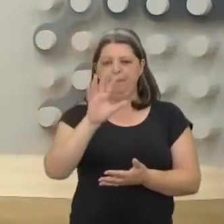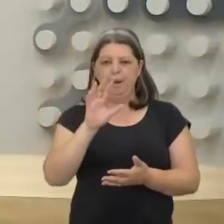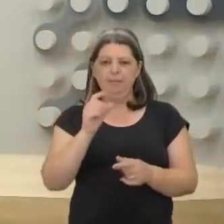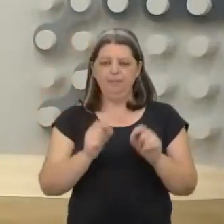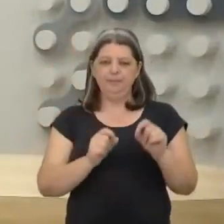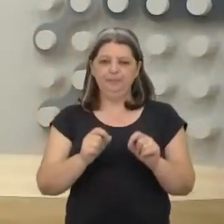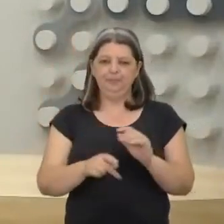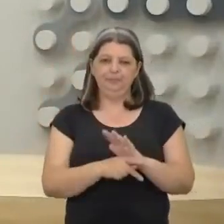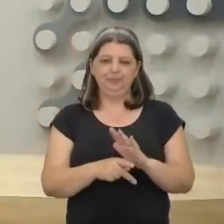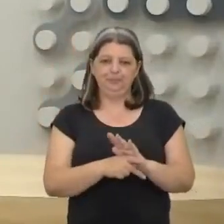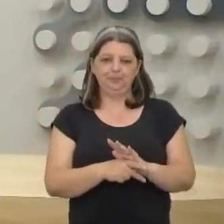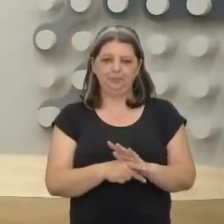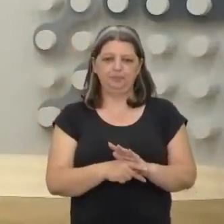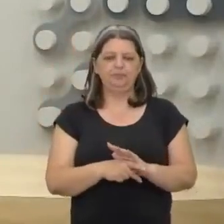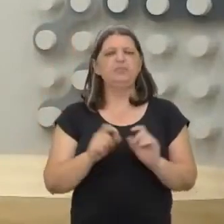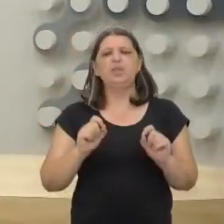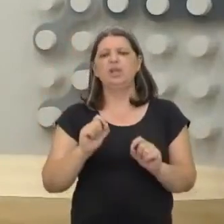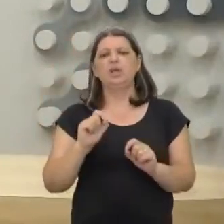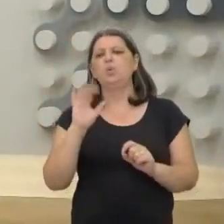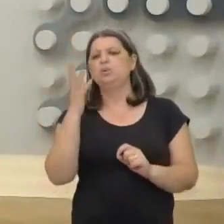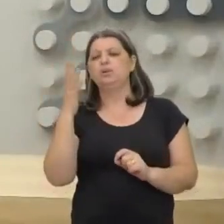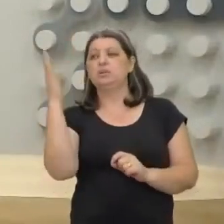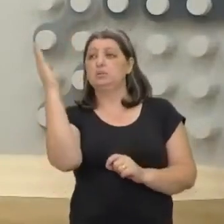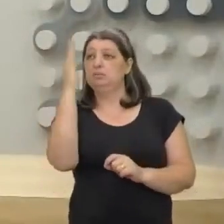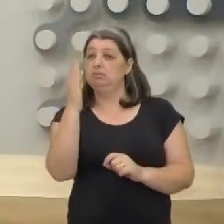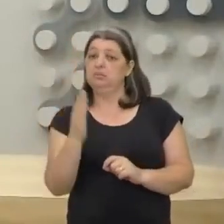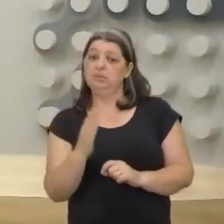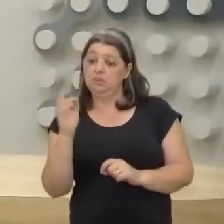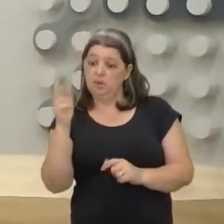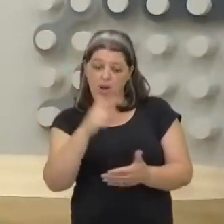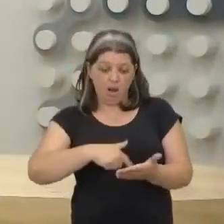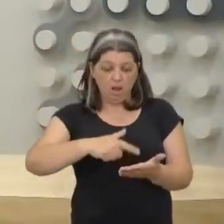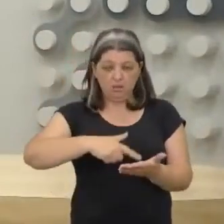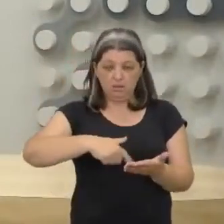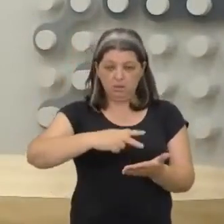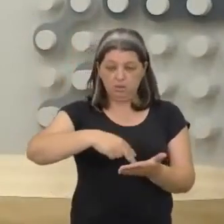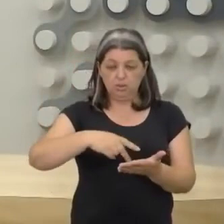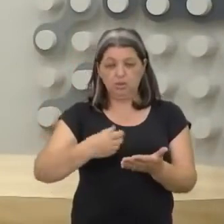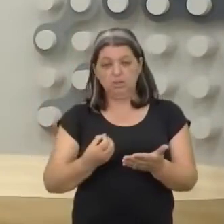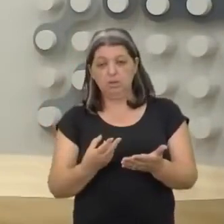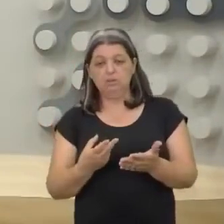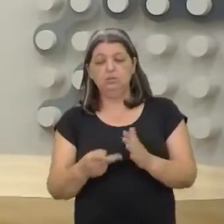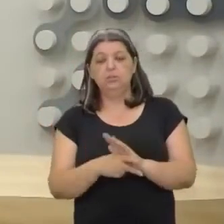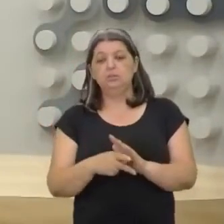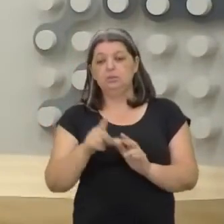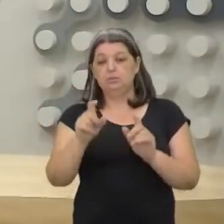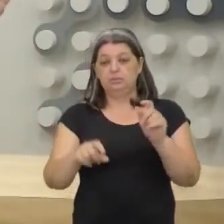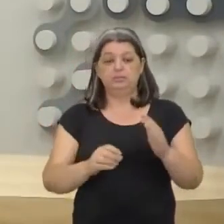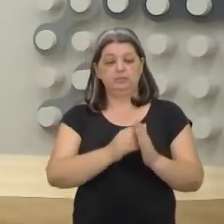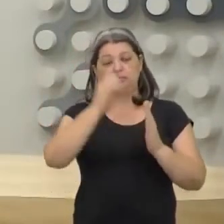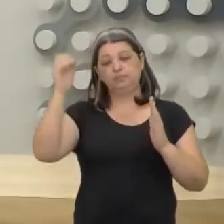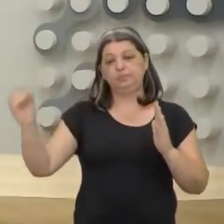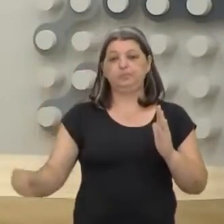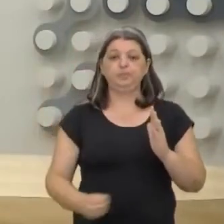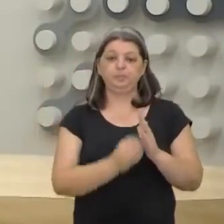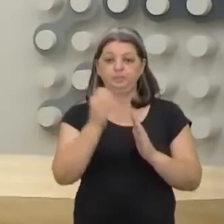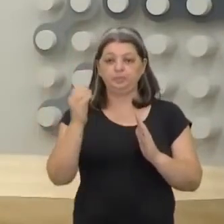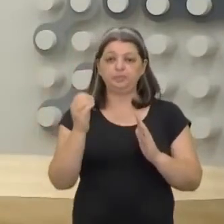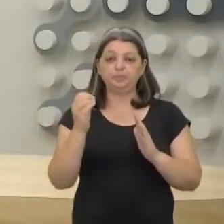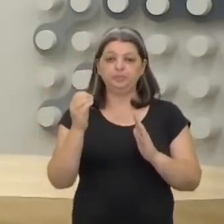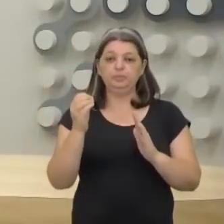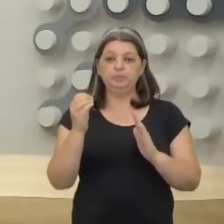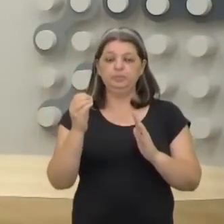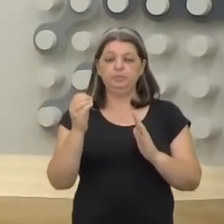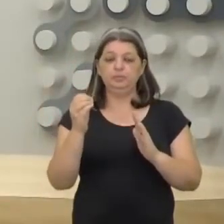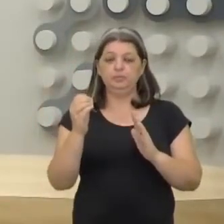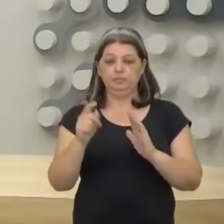leitura e o brasileiro, como que se dá essa relação em um todo. Vamos ampliar daqui do Centro de Mídias, agora um pouquinho mais, né,